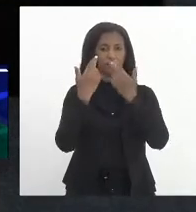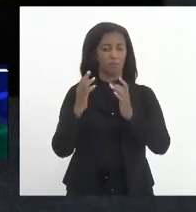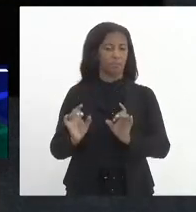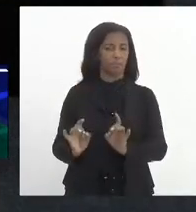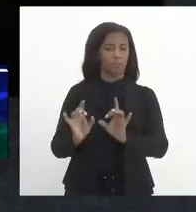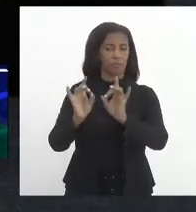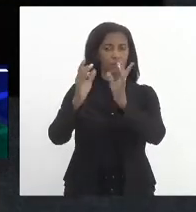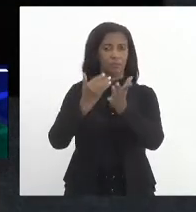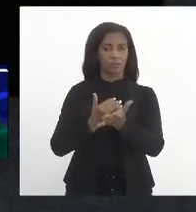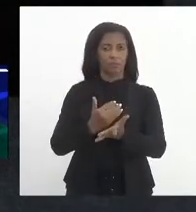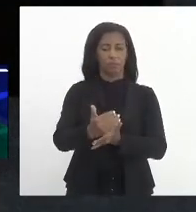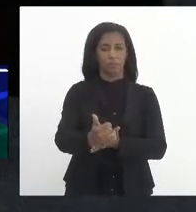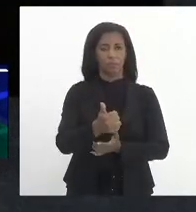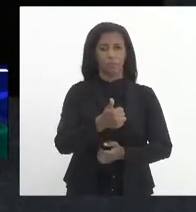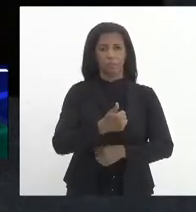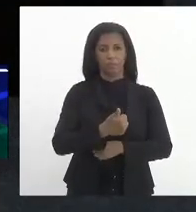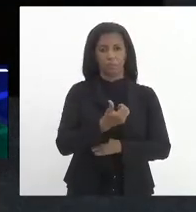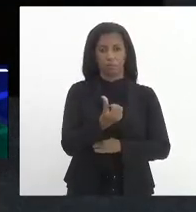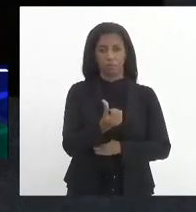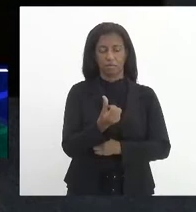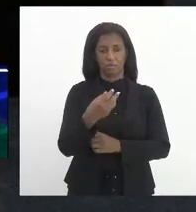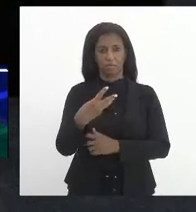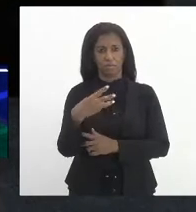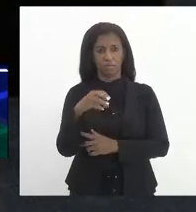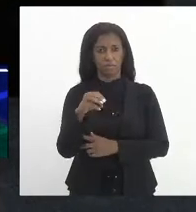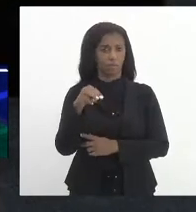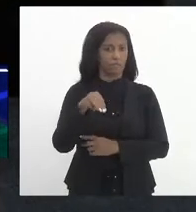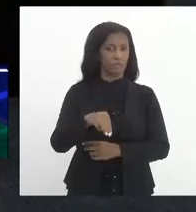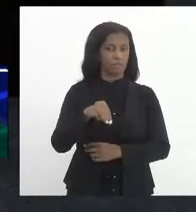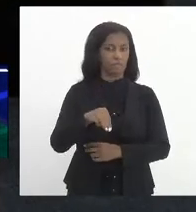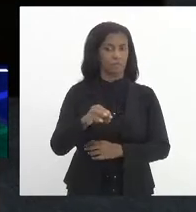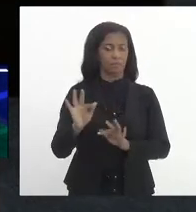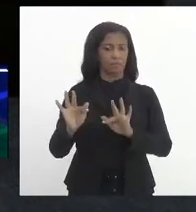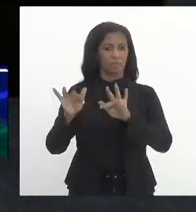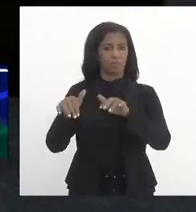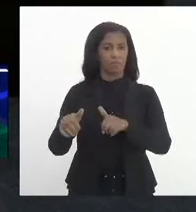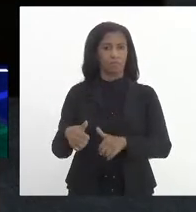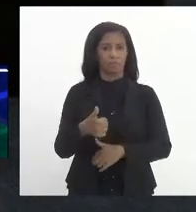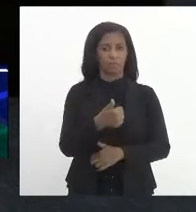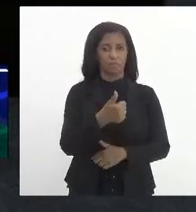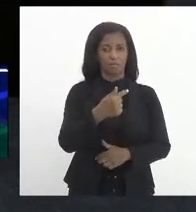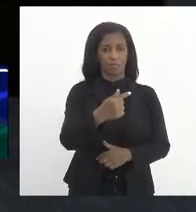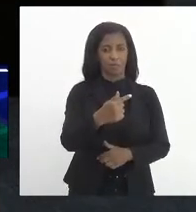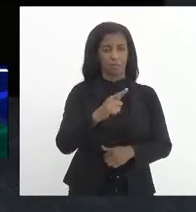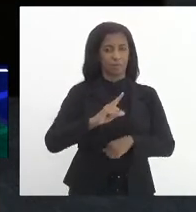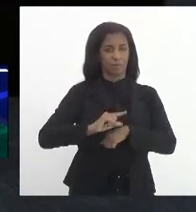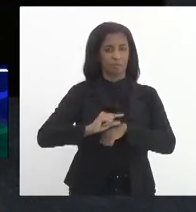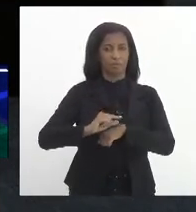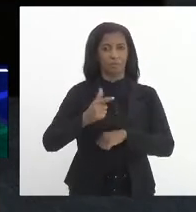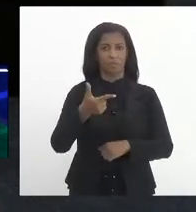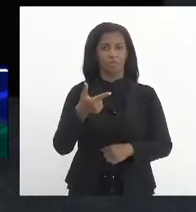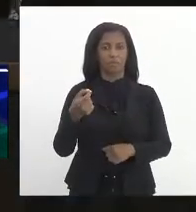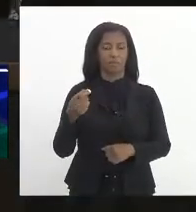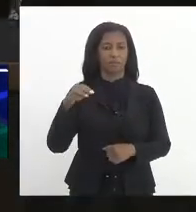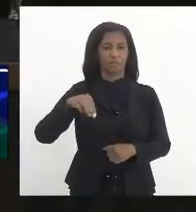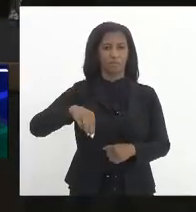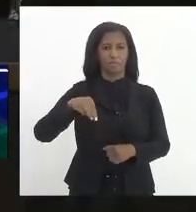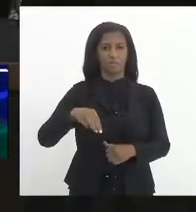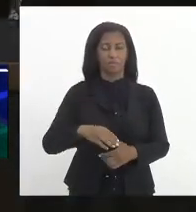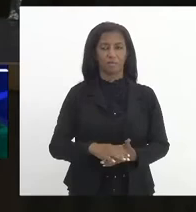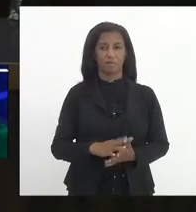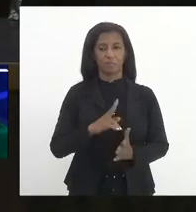que iniciado da 16:30 encerrou-se às 17:20